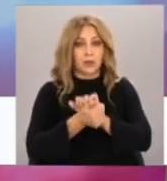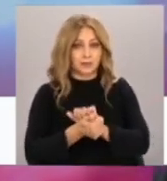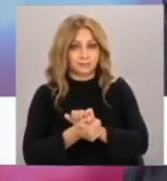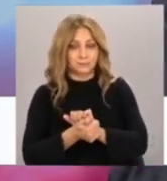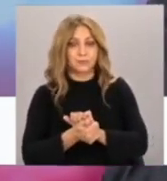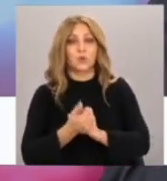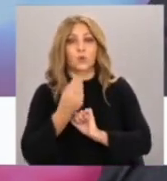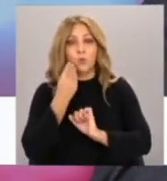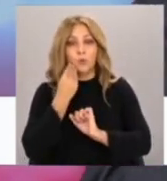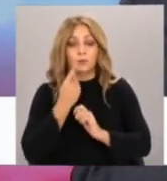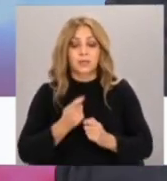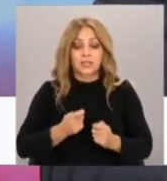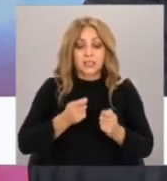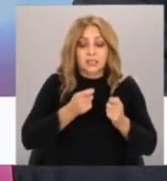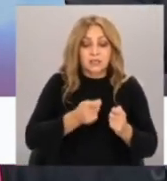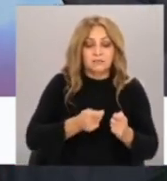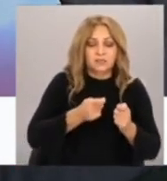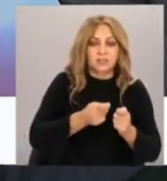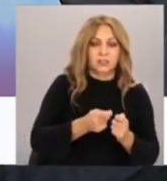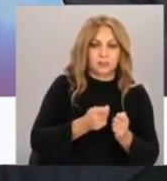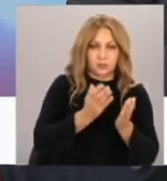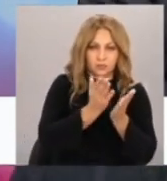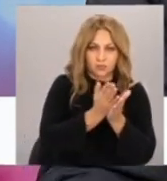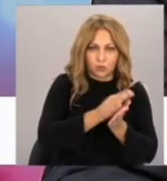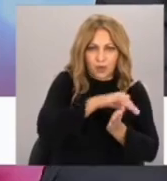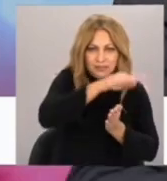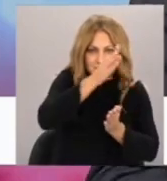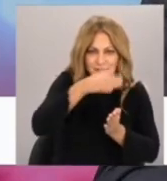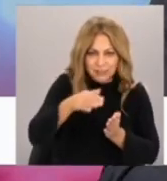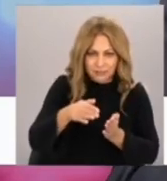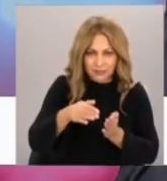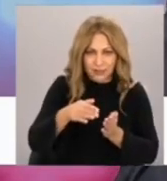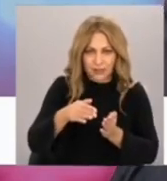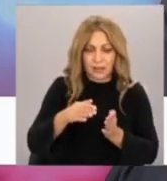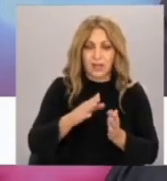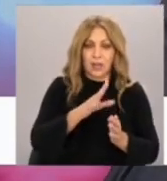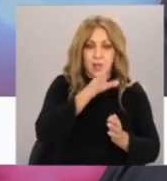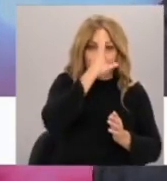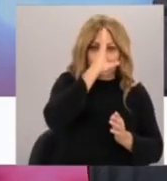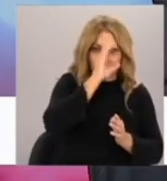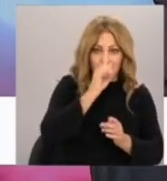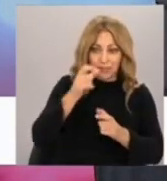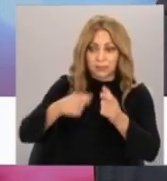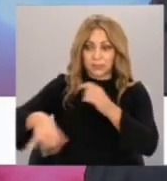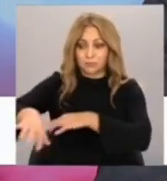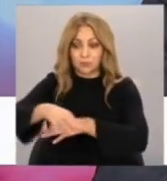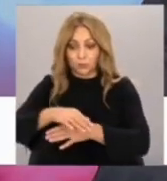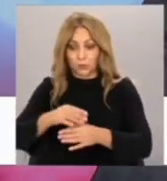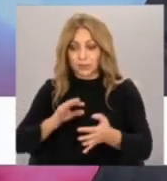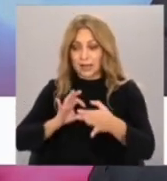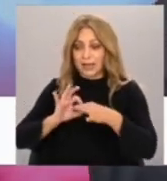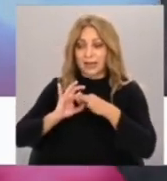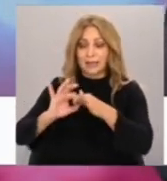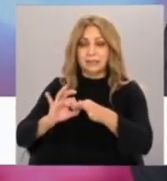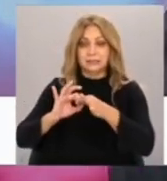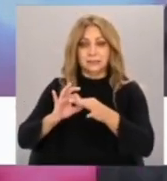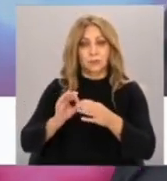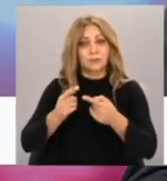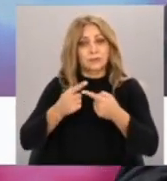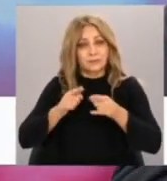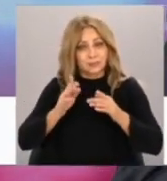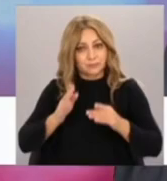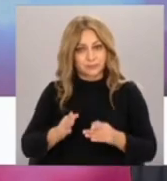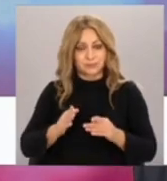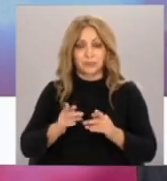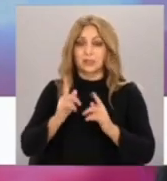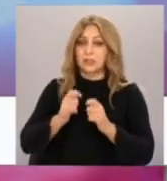na investigação científica temos que investir numa mudança da relação entre o estado eo cidadão como daqui a pouco temos que investir no nosso ensino superior a